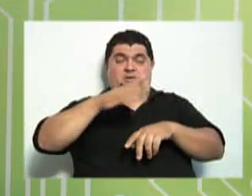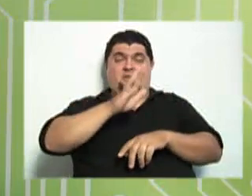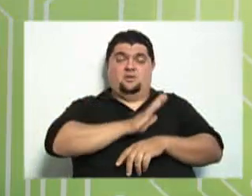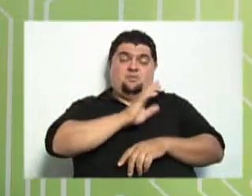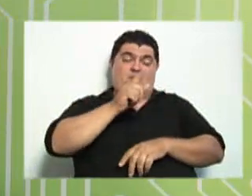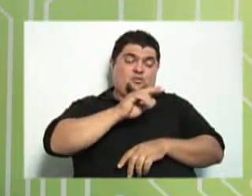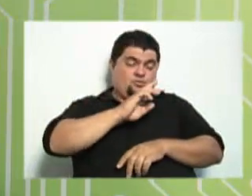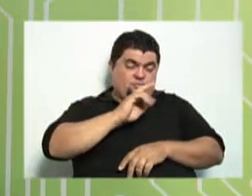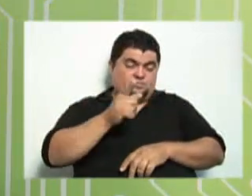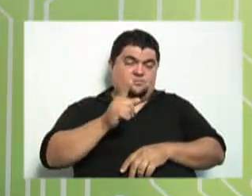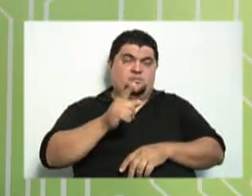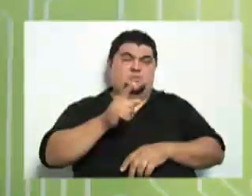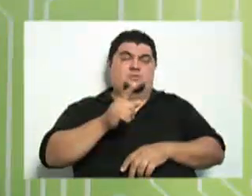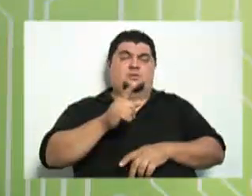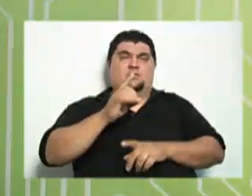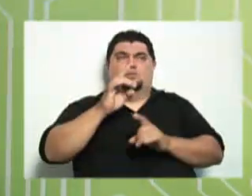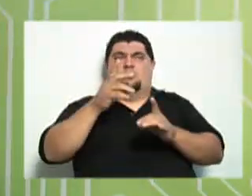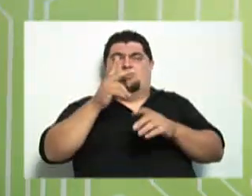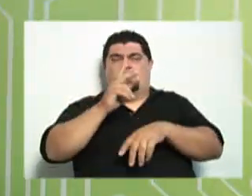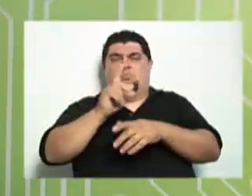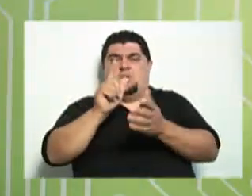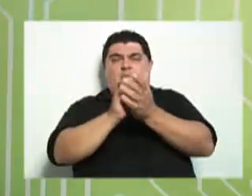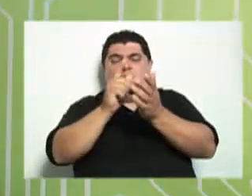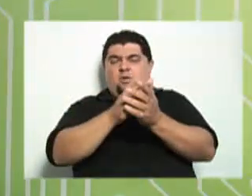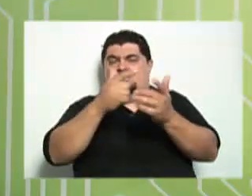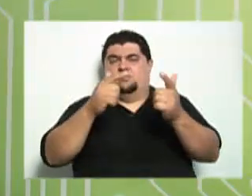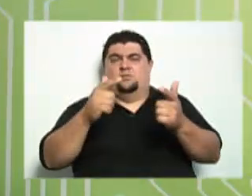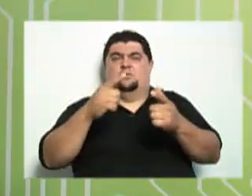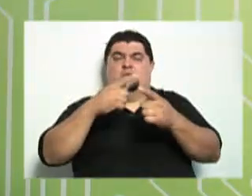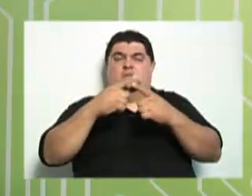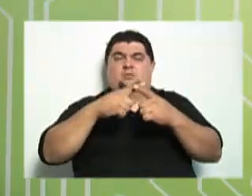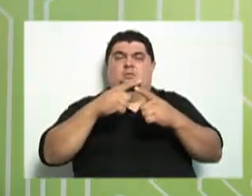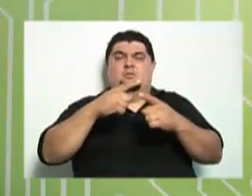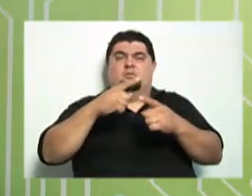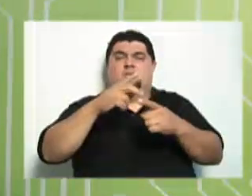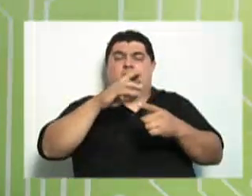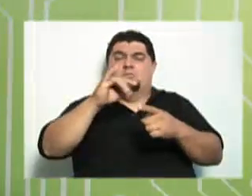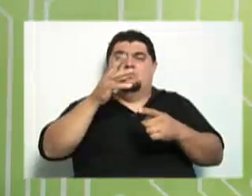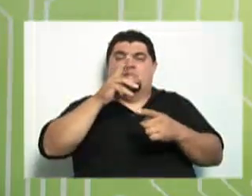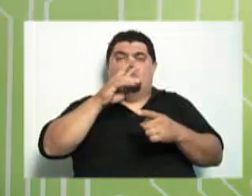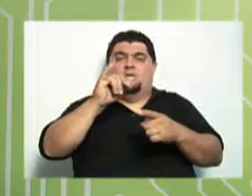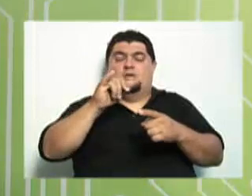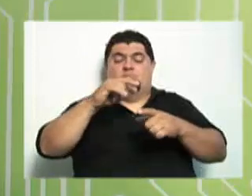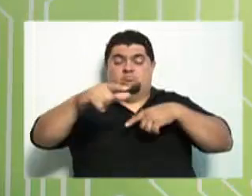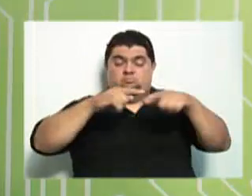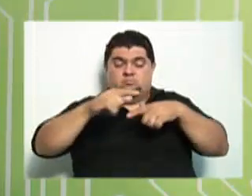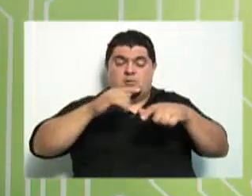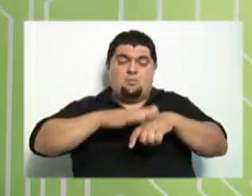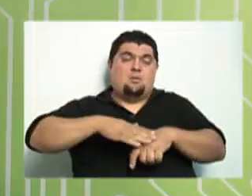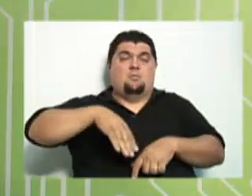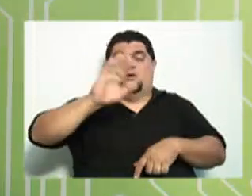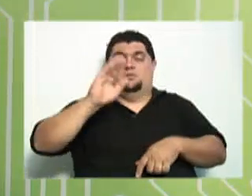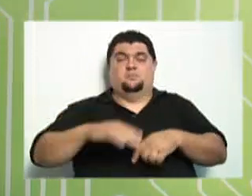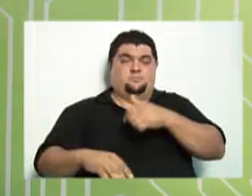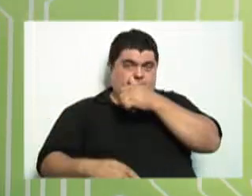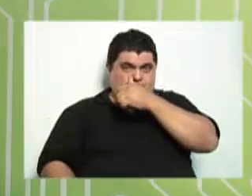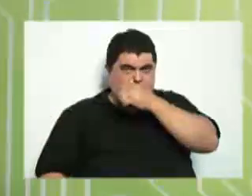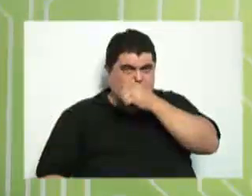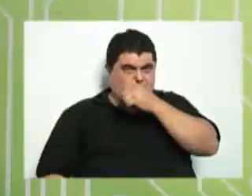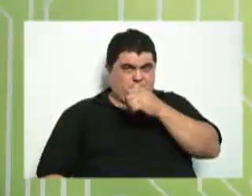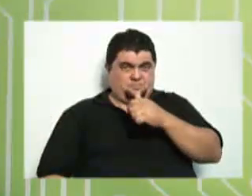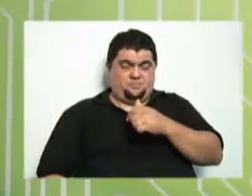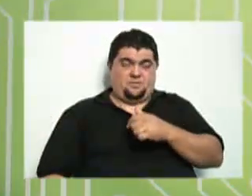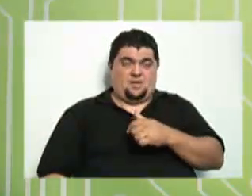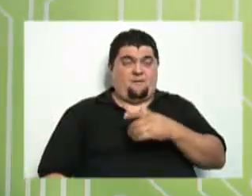muito mais difícil do que imprimir papel. Tornar uma nação mais rica inclui produzir mais bens e serviços. Isso nem sempre é